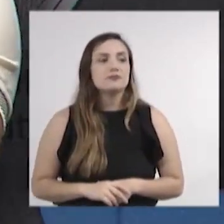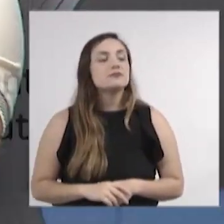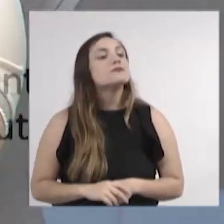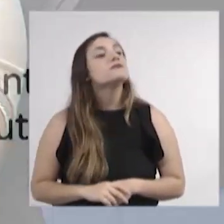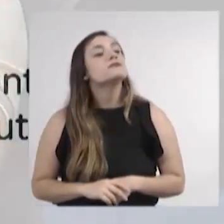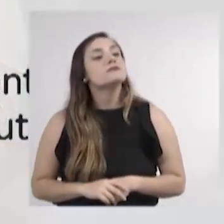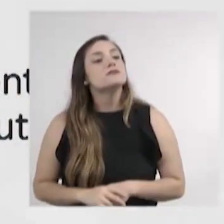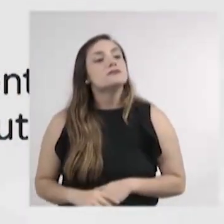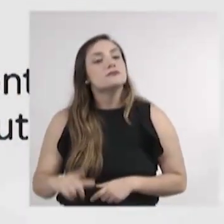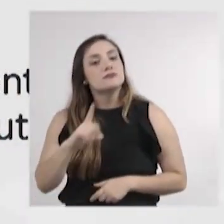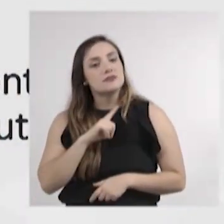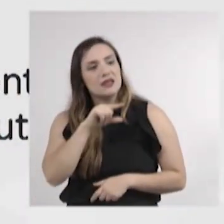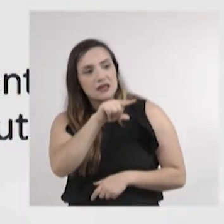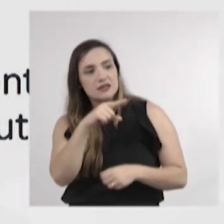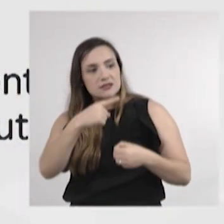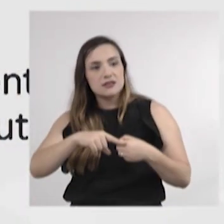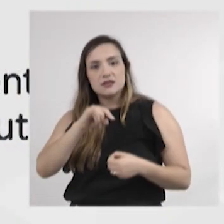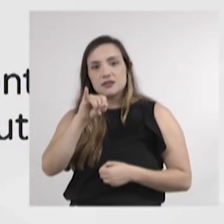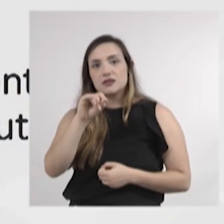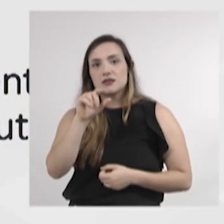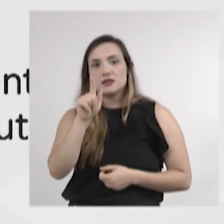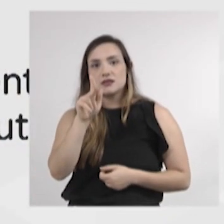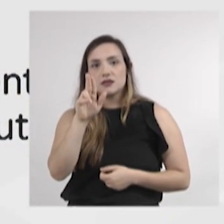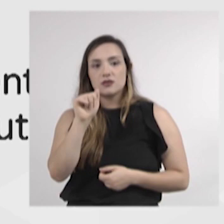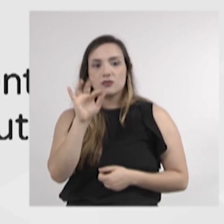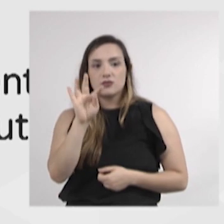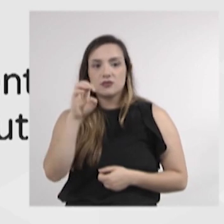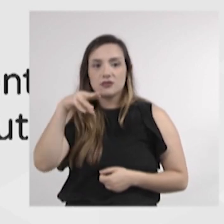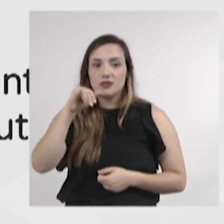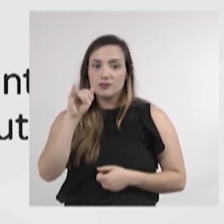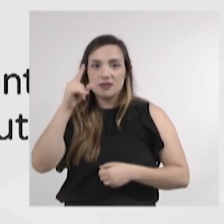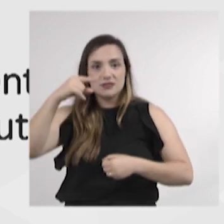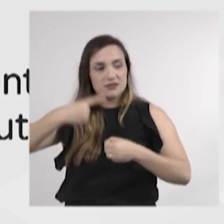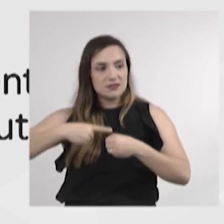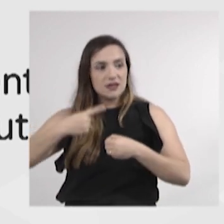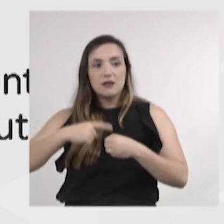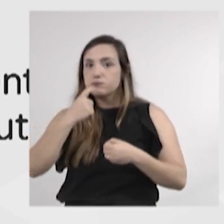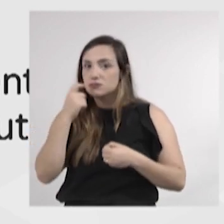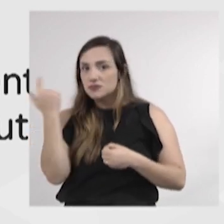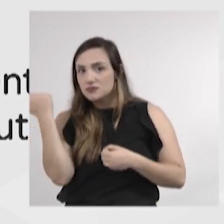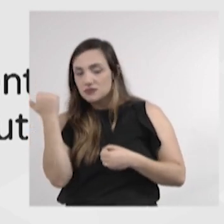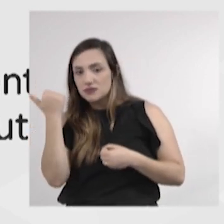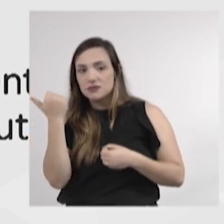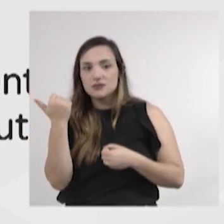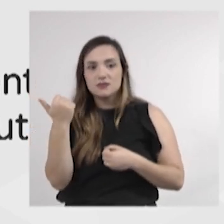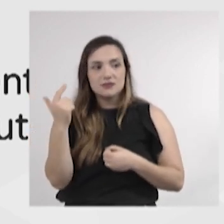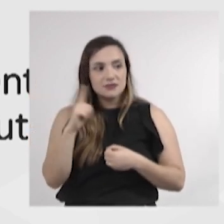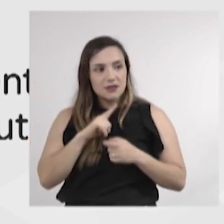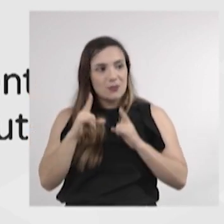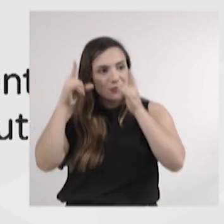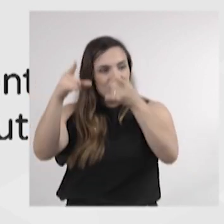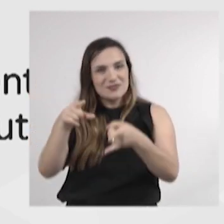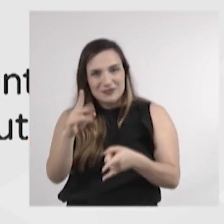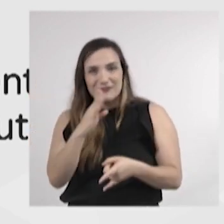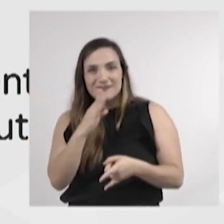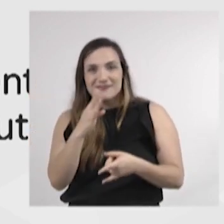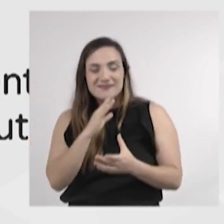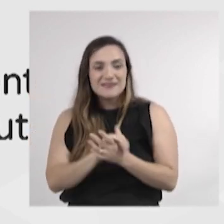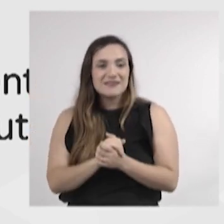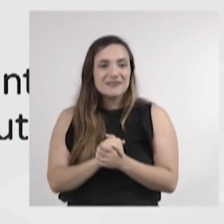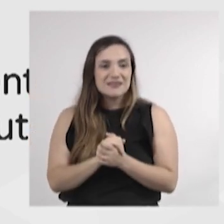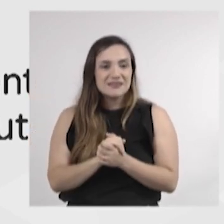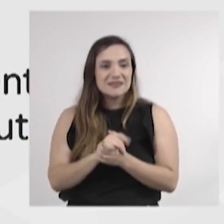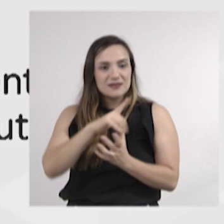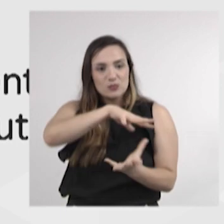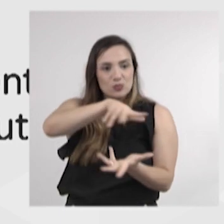Francisco Verdadeiro, temos o Iguatemi, que é aqui ó, no quintal de vocês, no Mato Grosso do Sul, né, ali essa ponte aí, aquela ponte que separa Mundo Novo